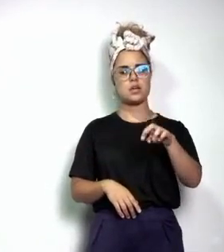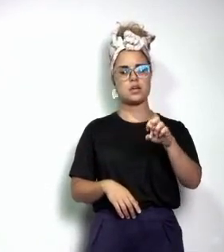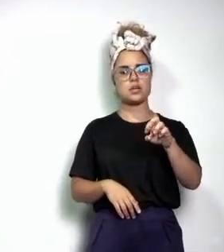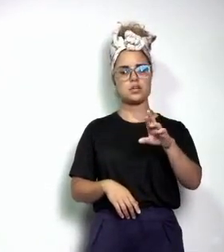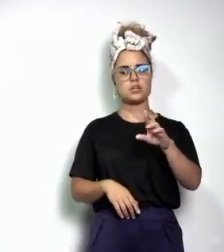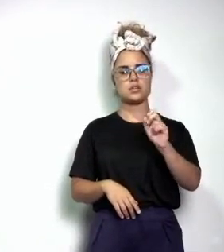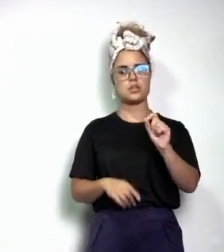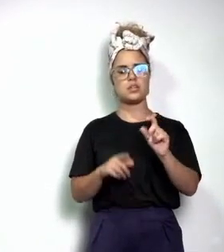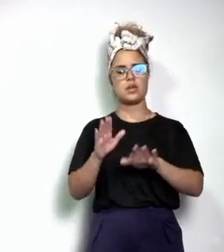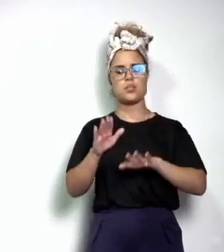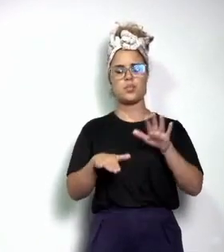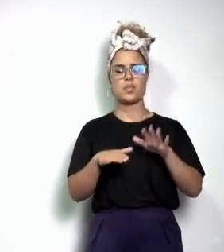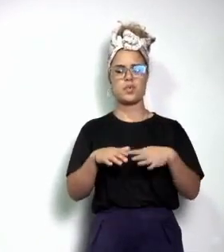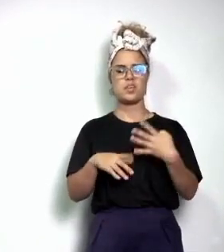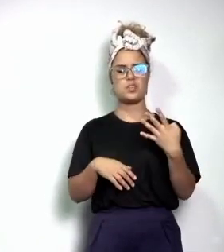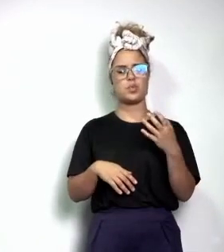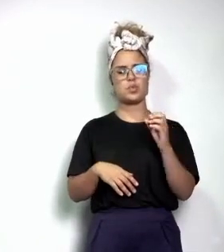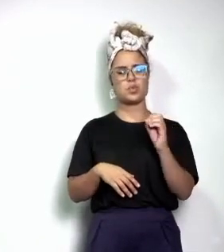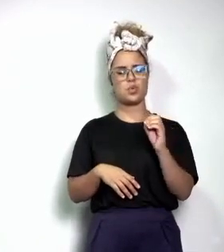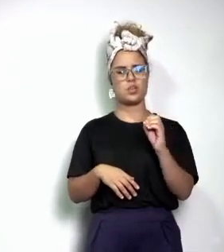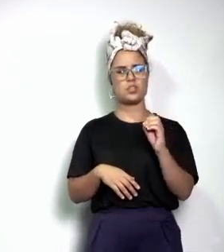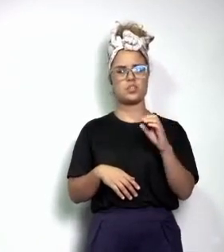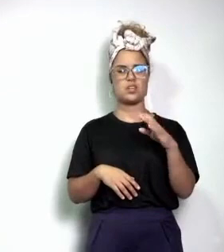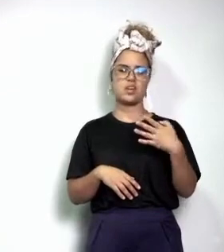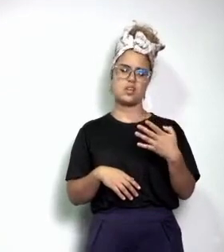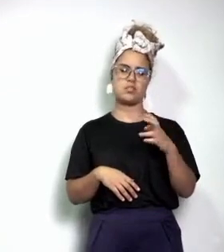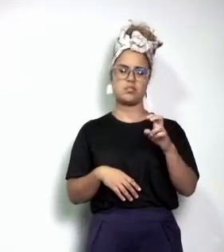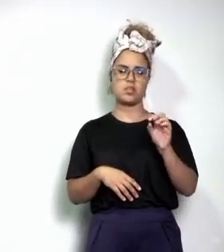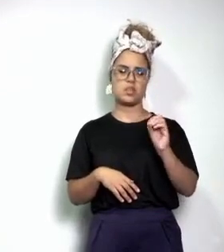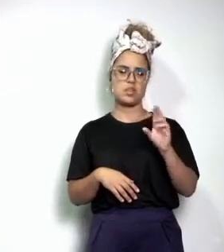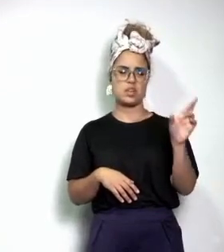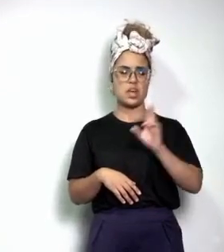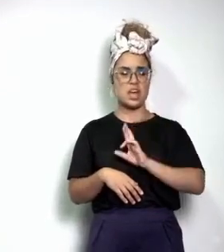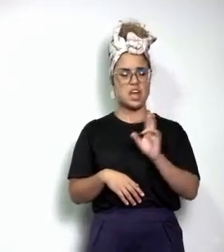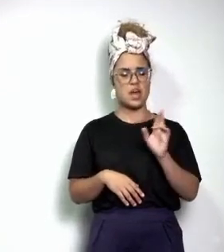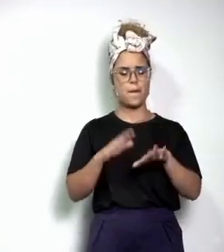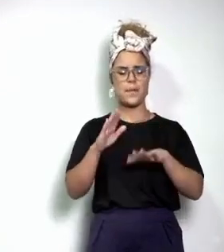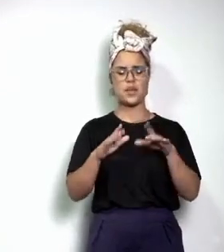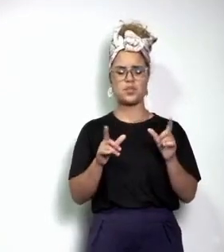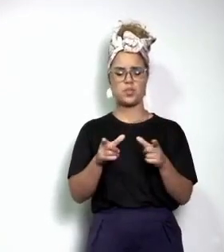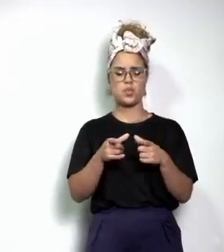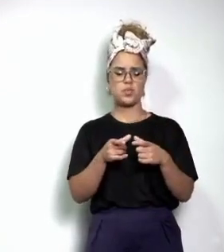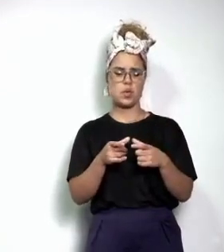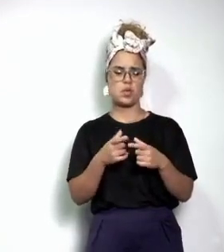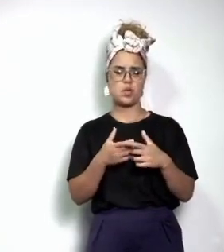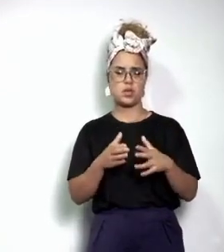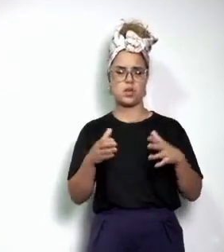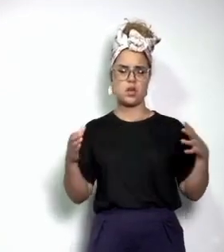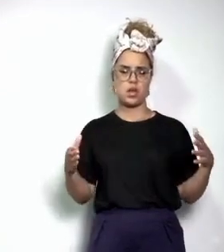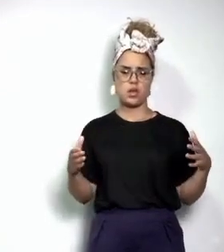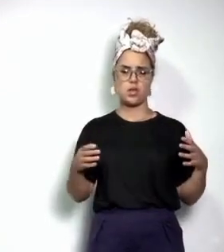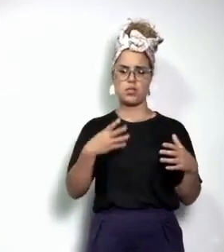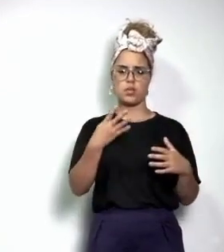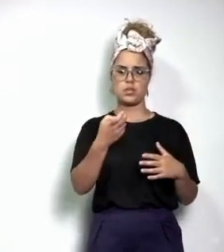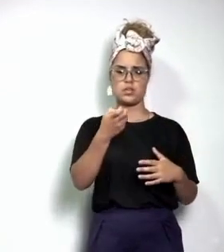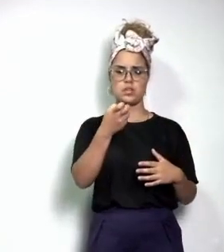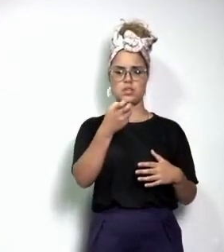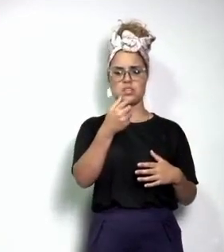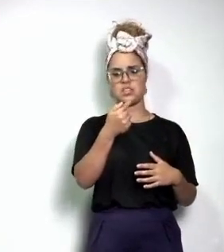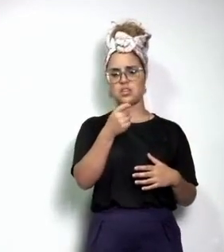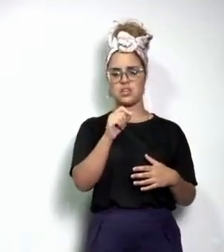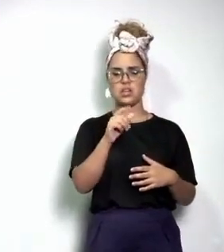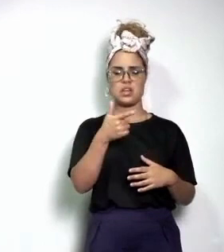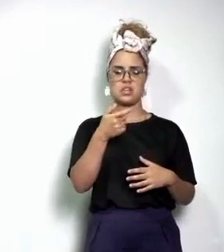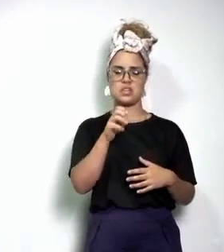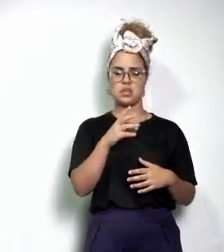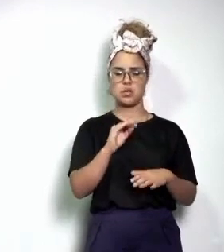estão na faixa de 400 e 450. Acho que esses daqui são os menores, é 400. Esse aqui é 470 ou 50, não tenho